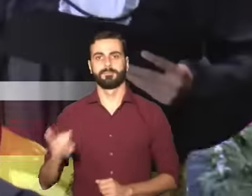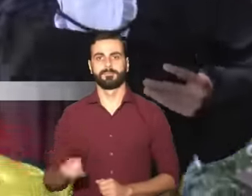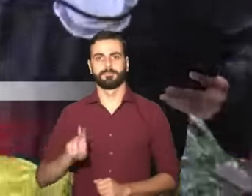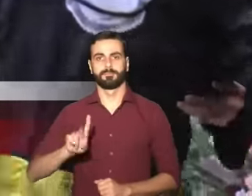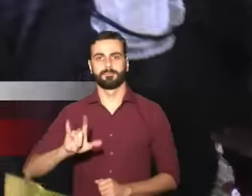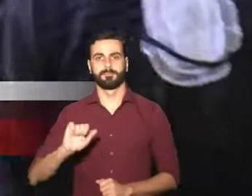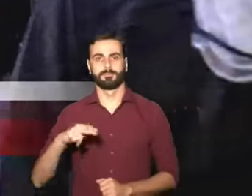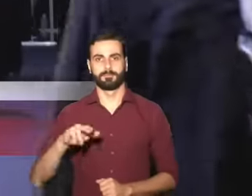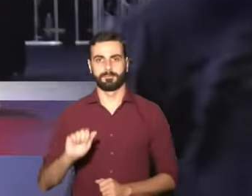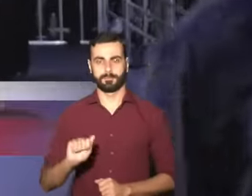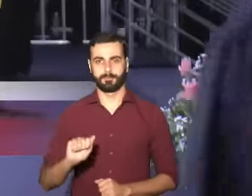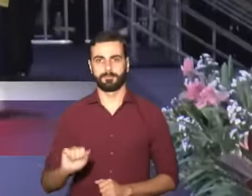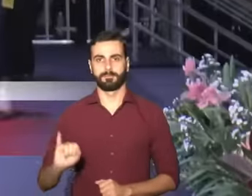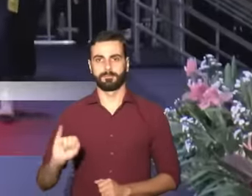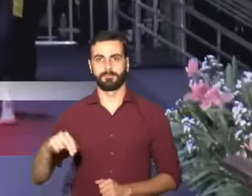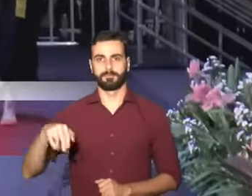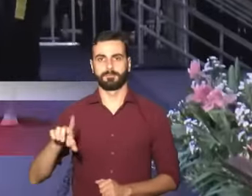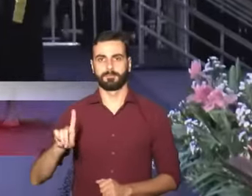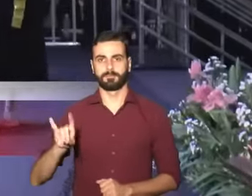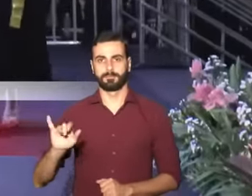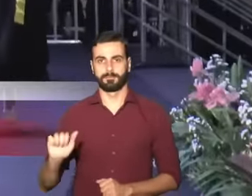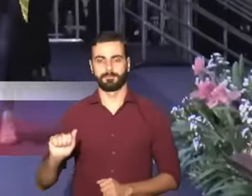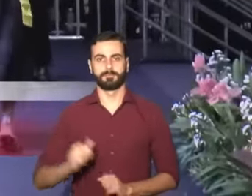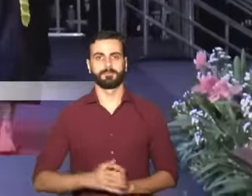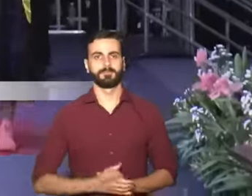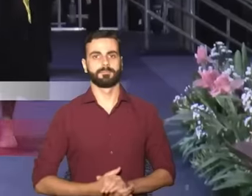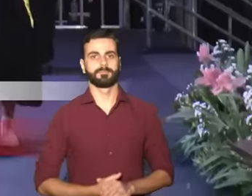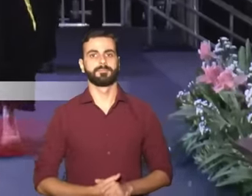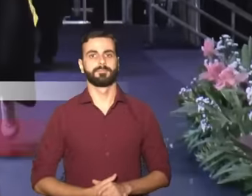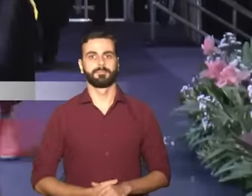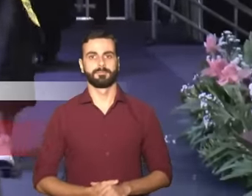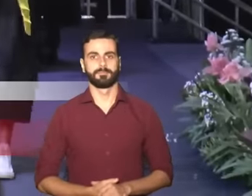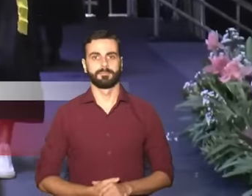Juliana Índia Sicupira Chaves.